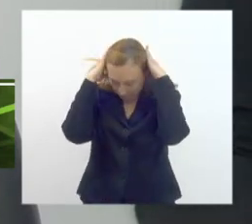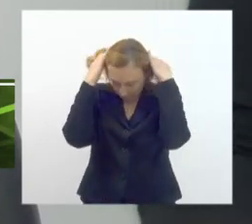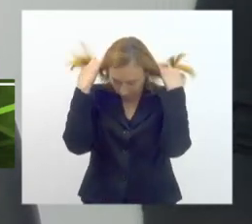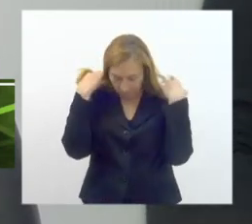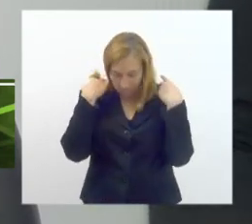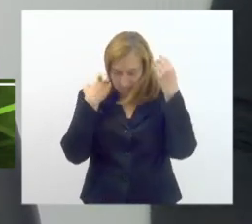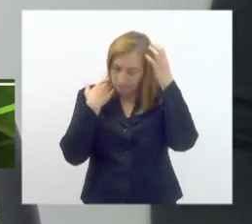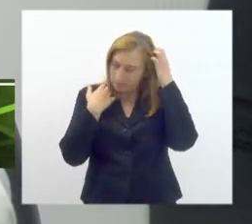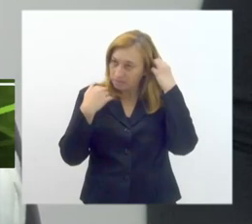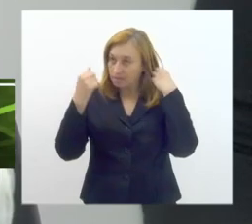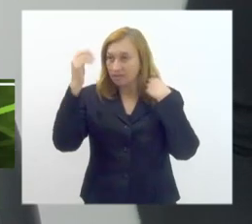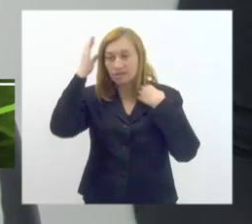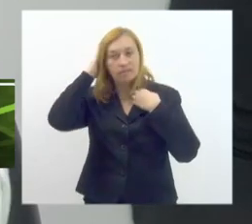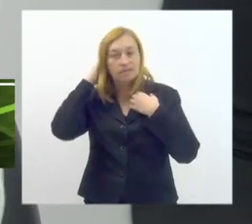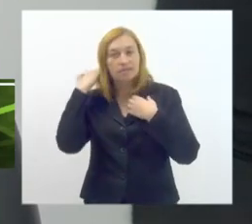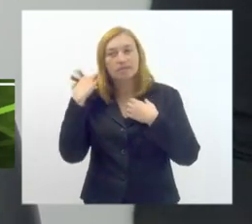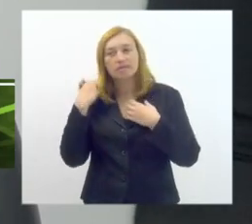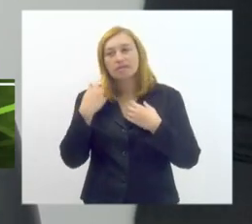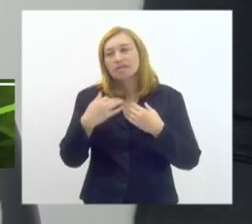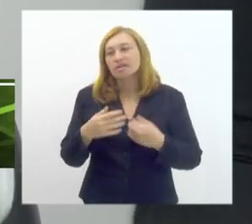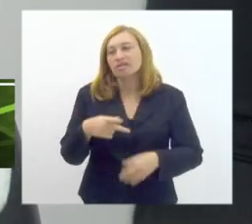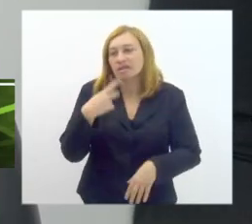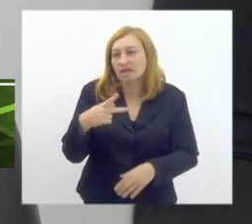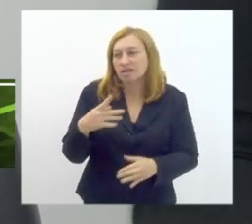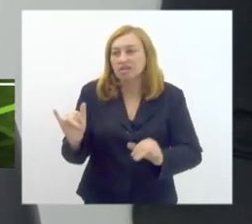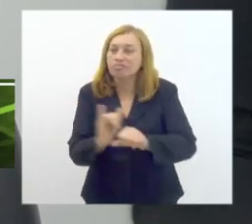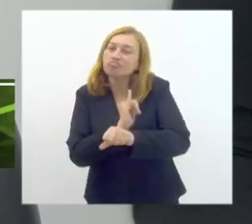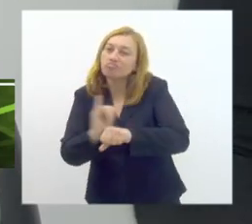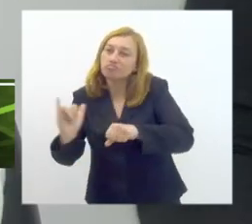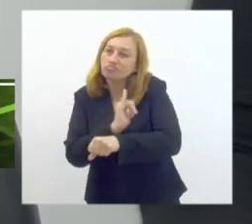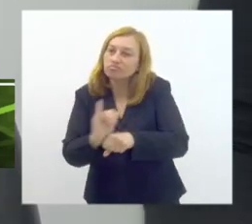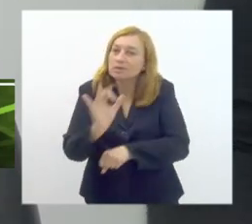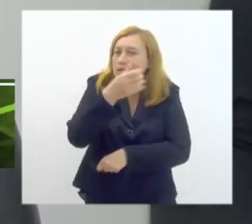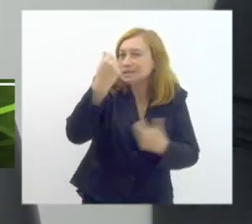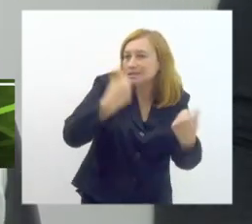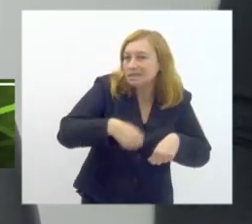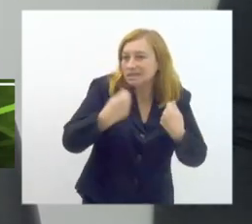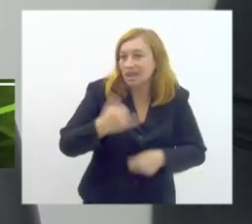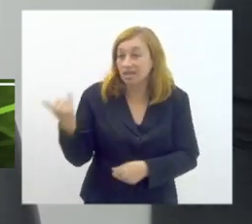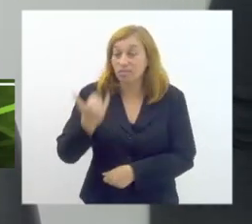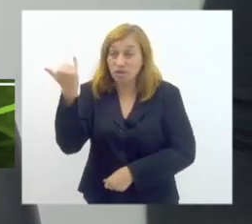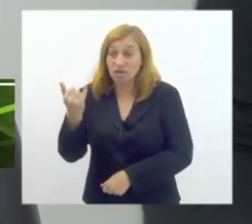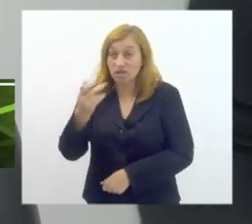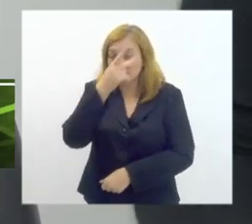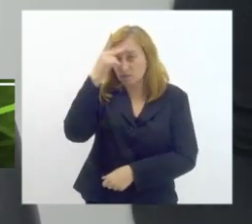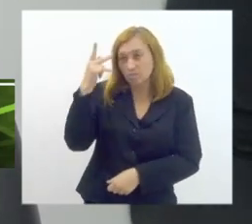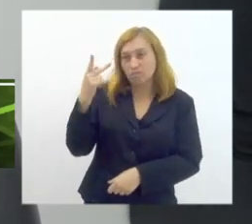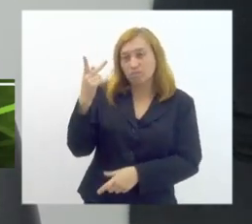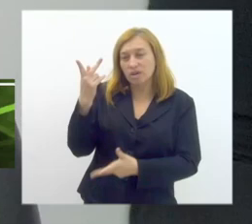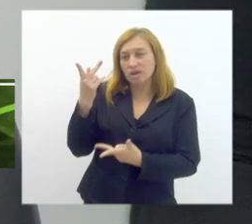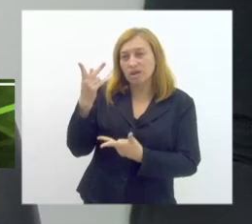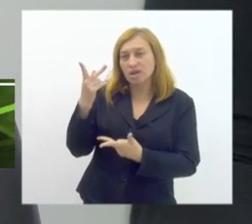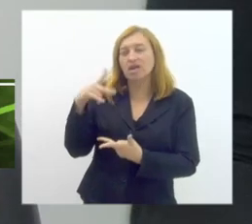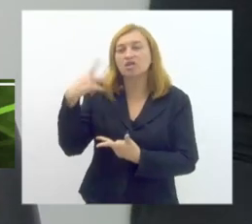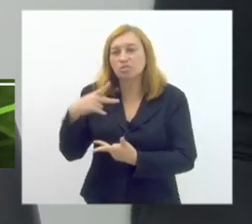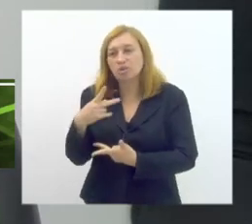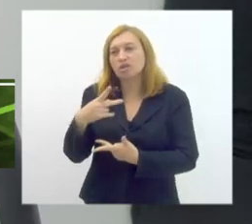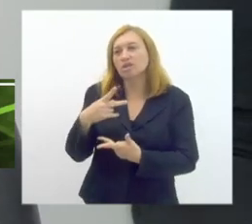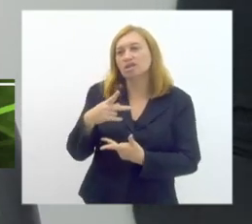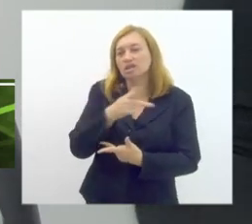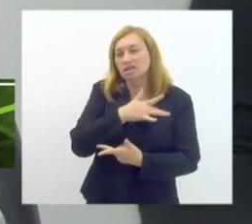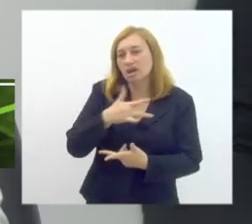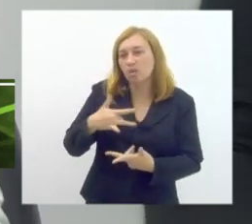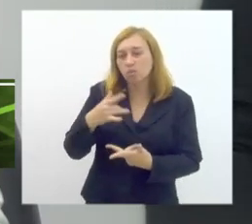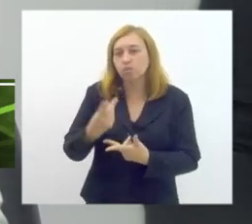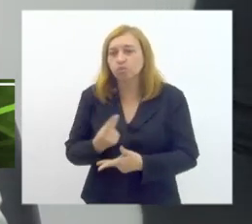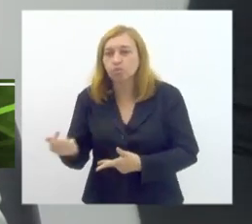referência a essa articulação necessária e importante para que as políticas de saúde saiam, falando aqui da presença